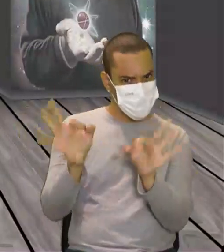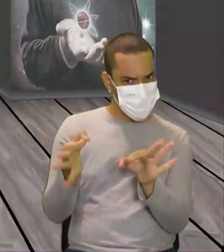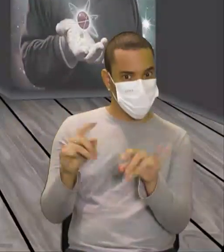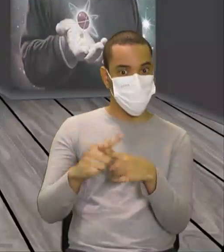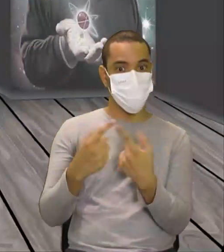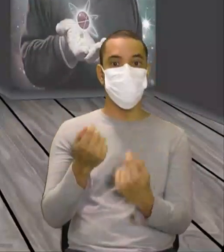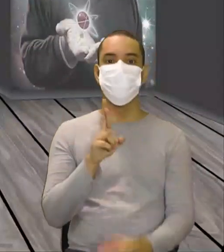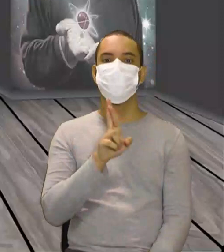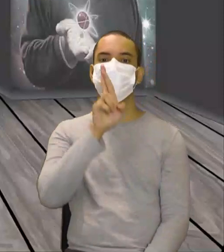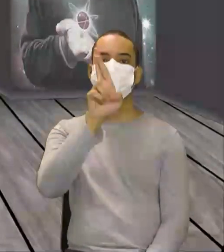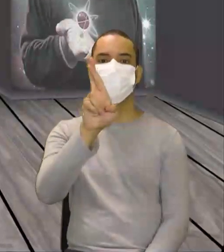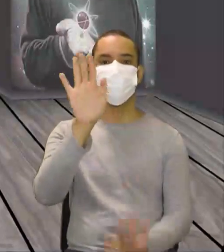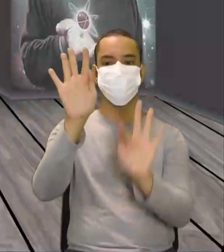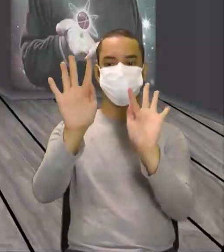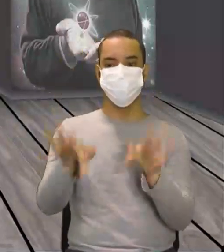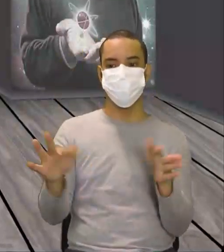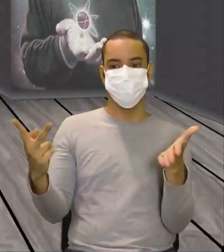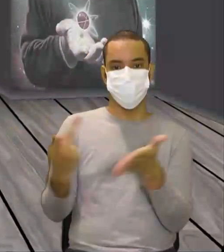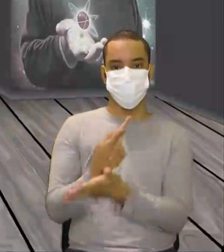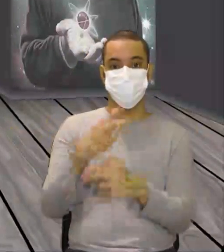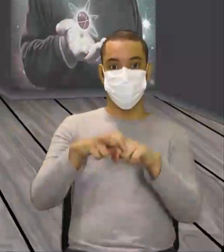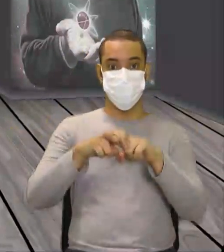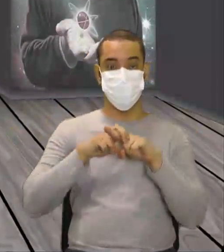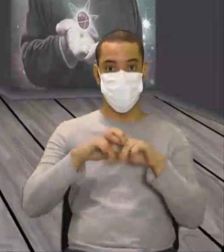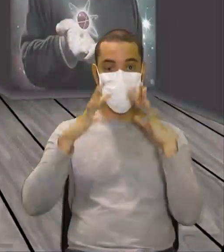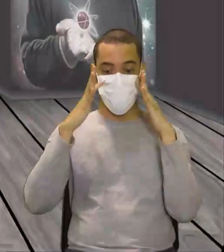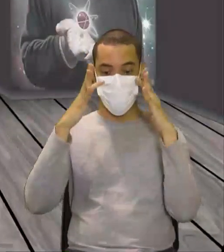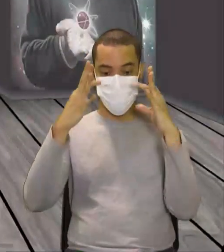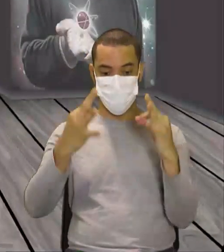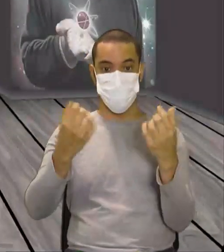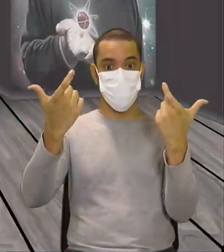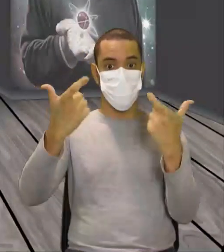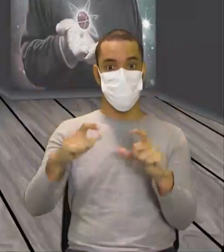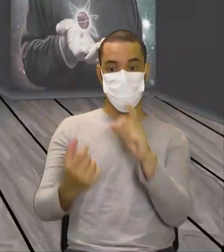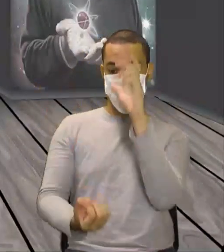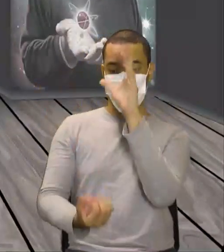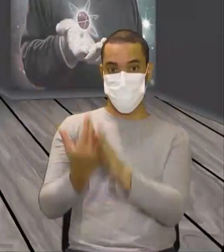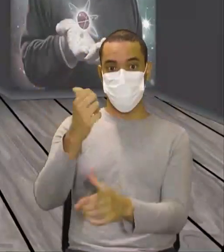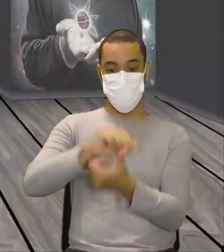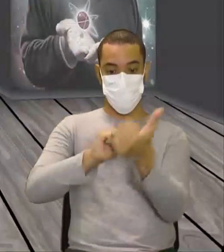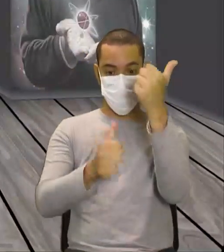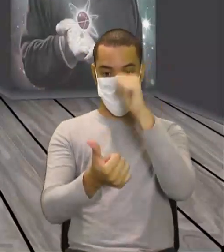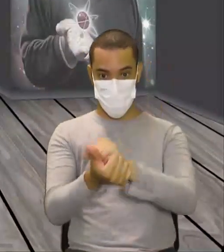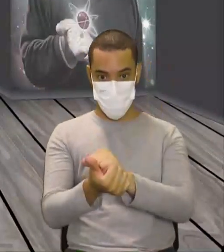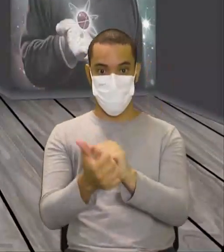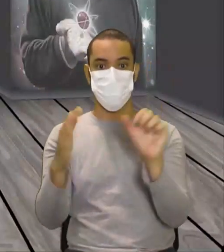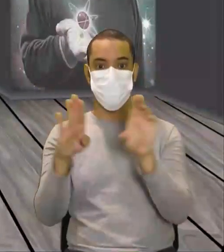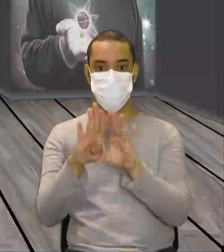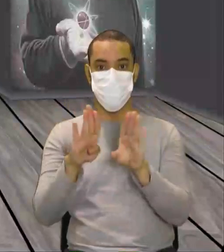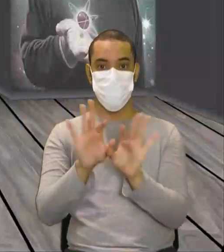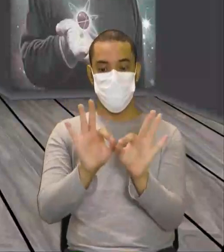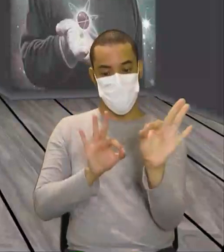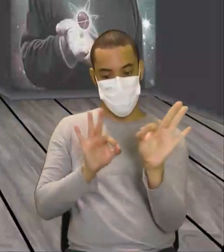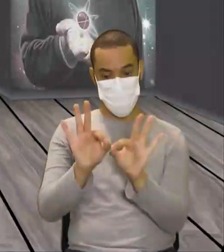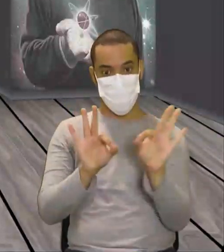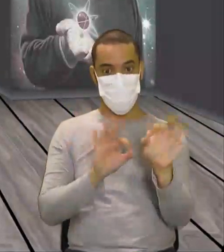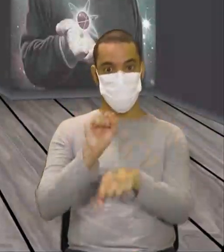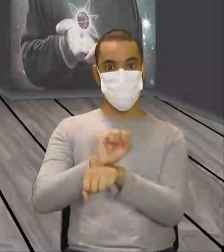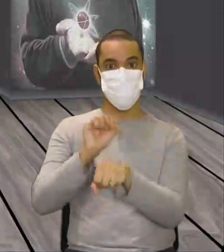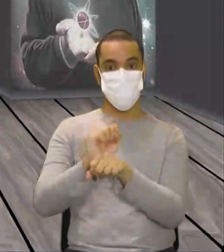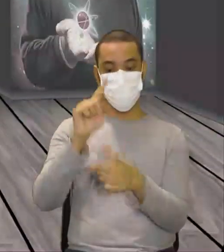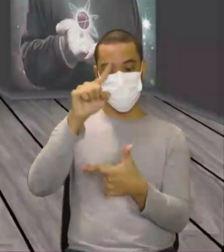chegando no resultado errado. Então, prestar atenção de onde apareceu, transformei quilômetros por hora em metros por segundo, dividindo